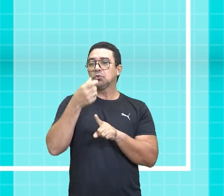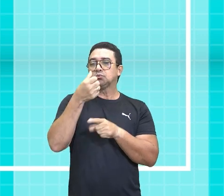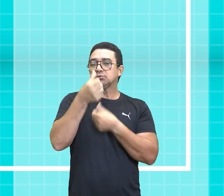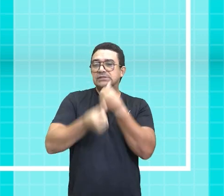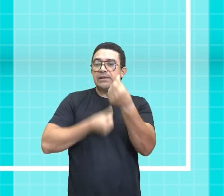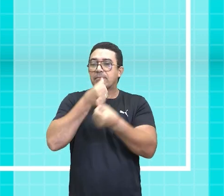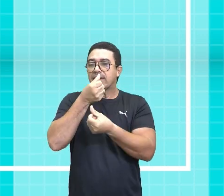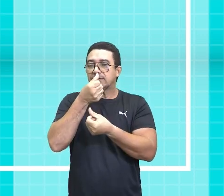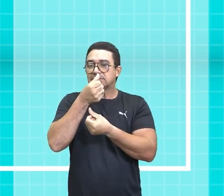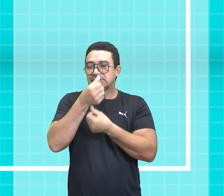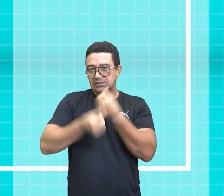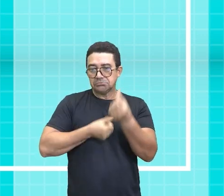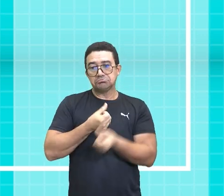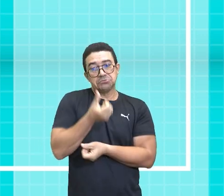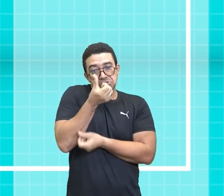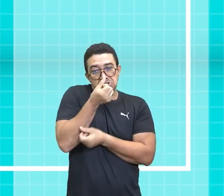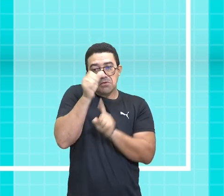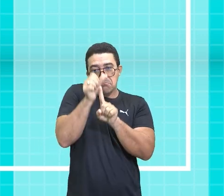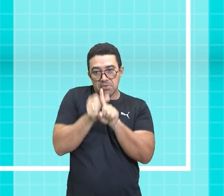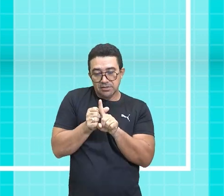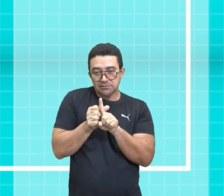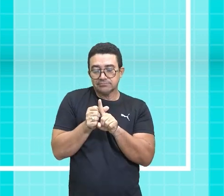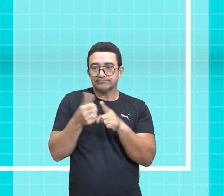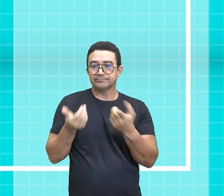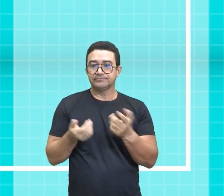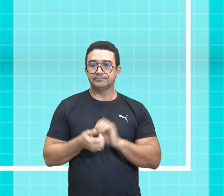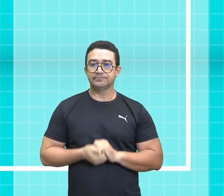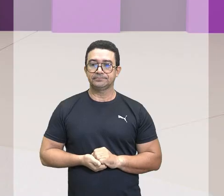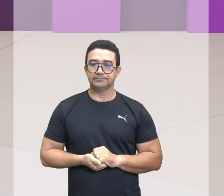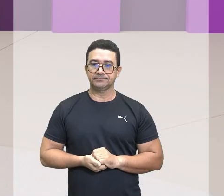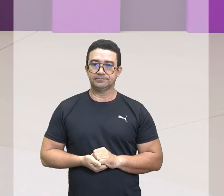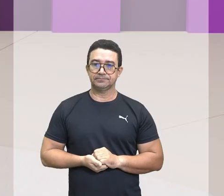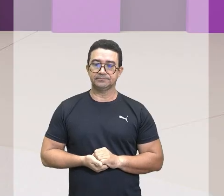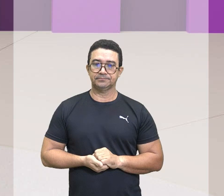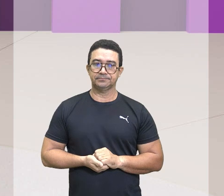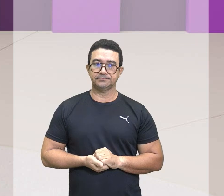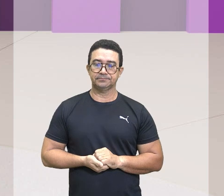é igual a 6 meses, e assim por diante.